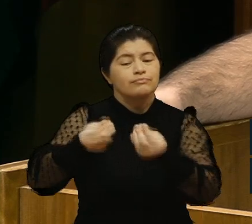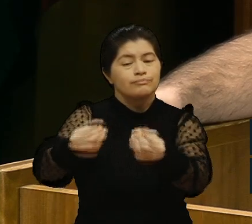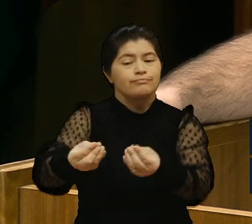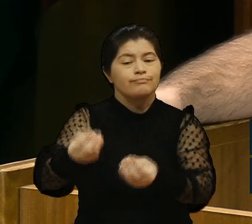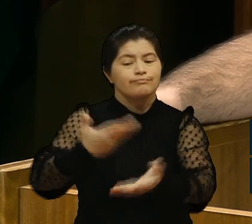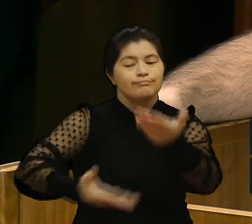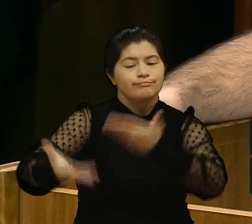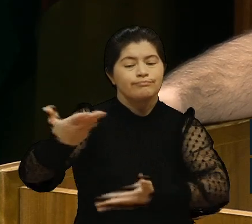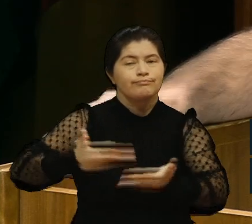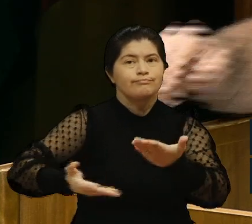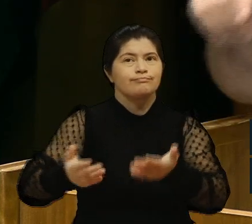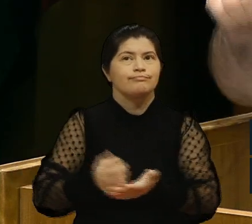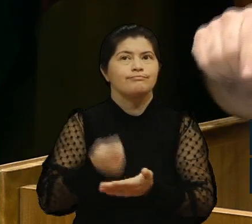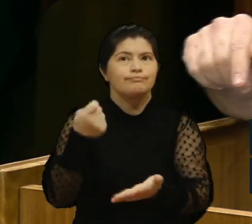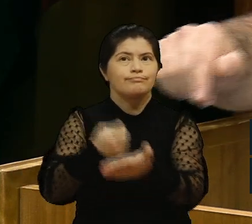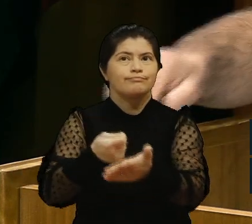consumidor.